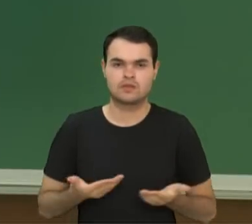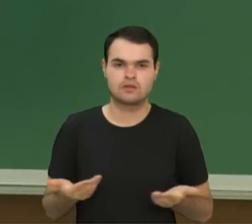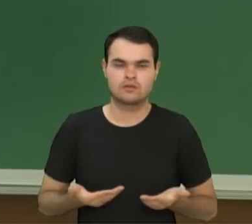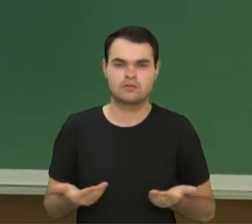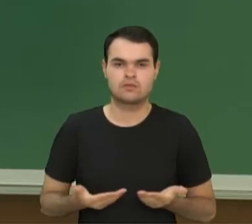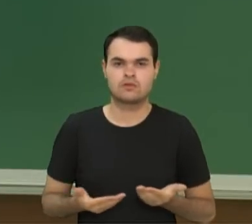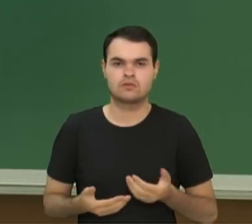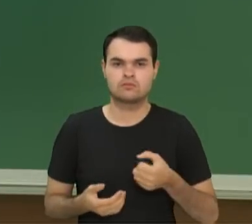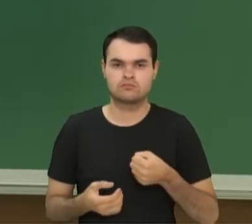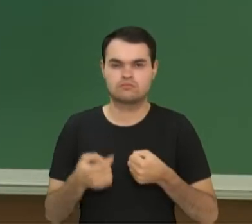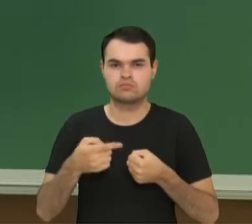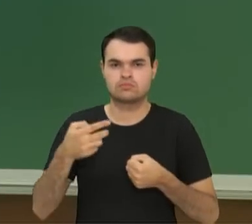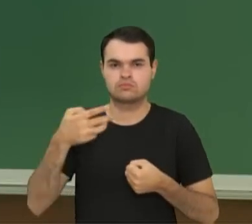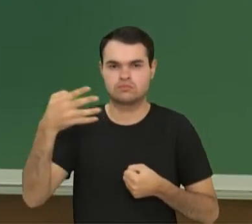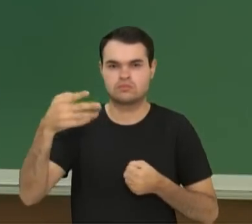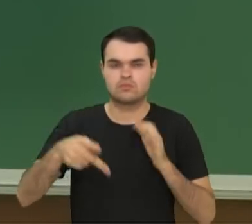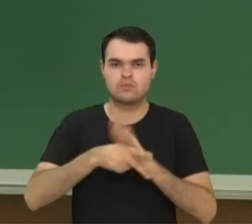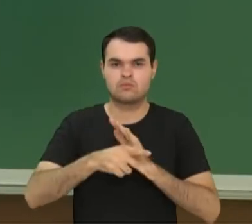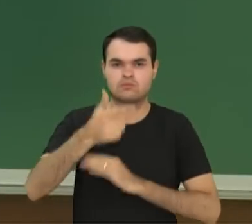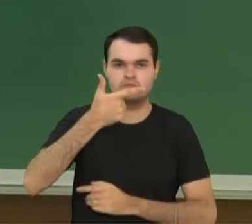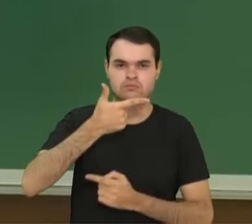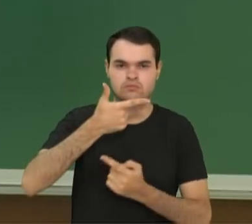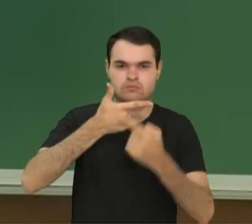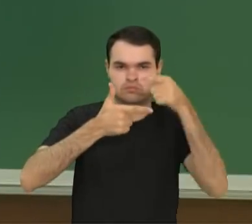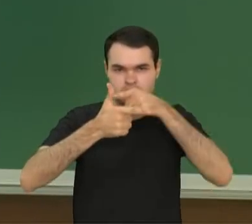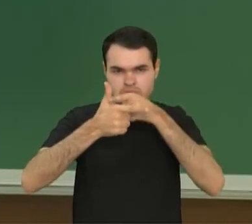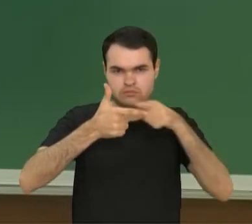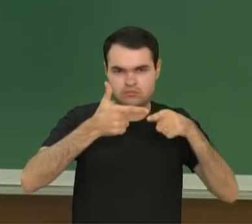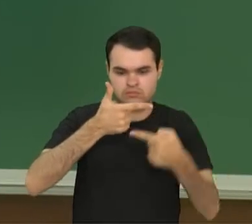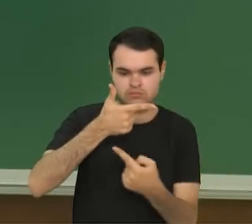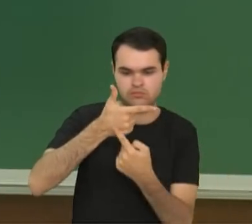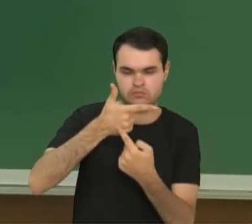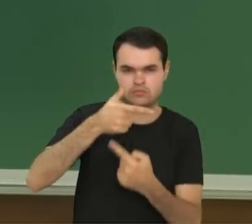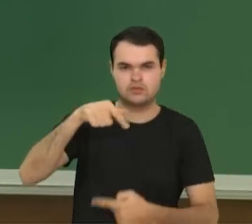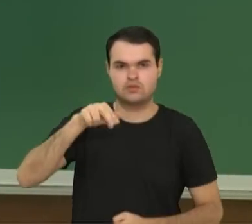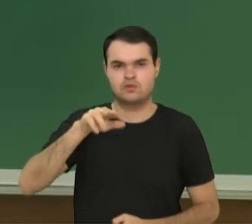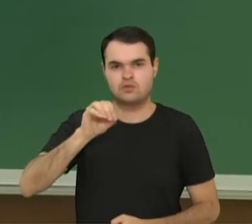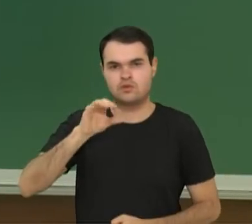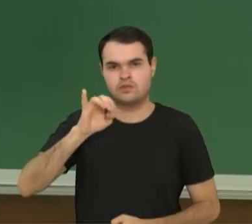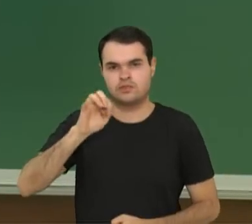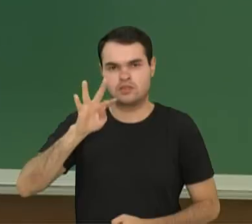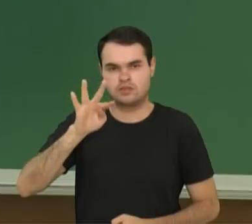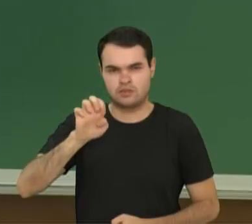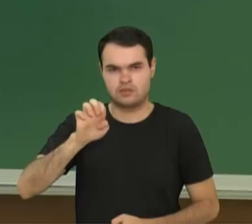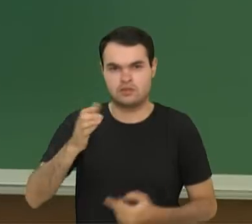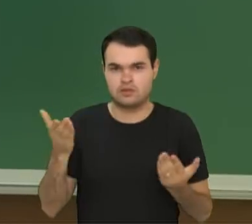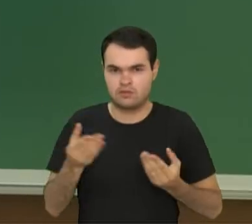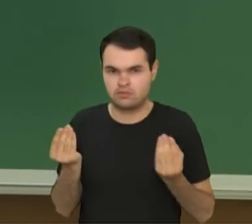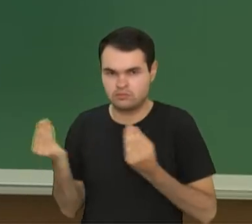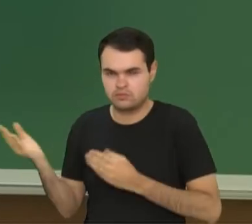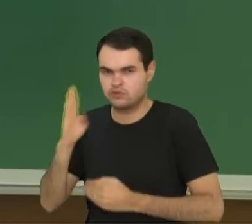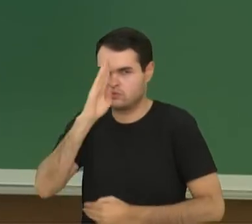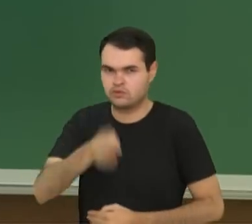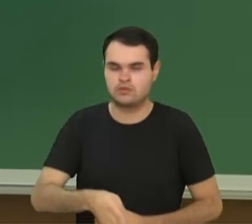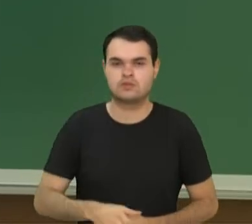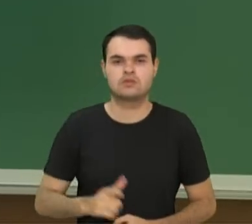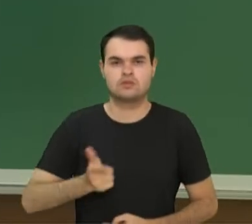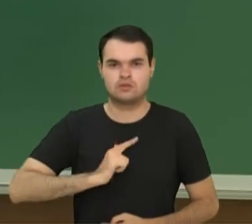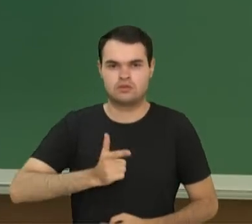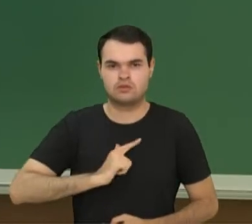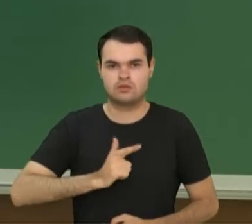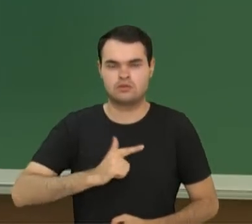a potência de um quociente. Aqui eu já coloquei direto a propriedade para a gente ir ganhando tempo, ó. Então, eu tenho